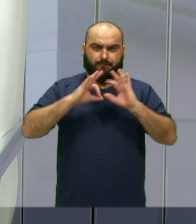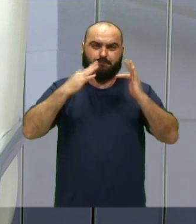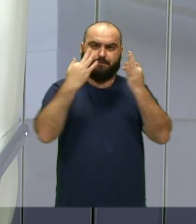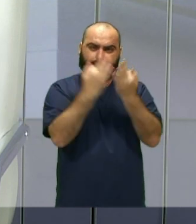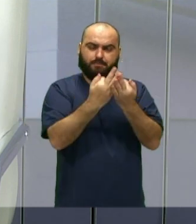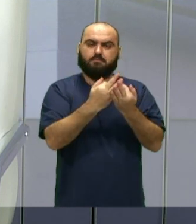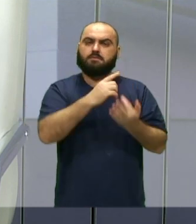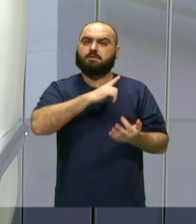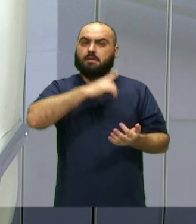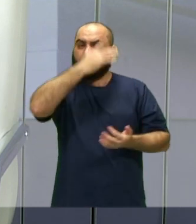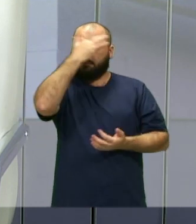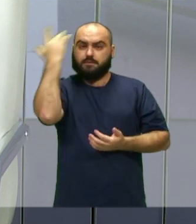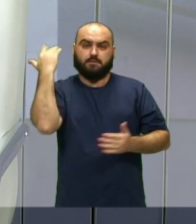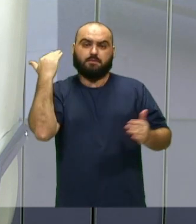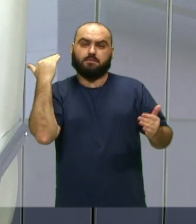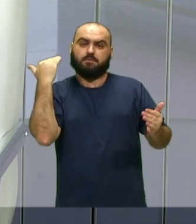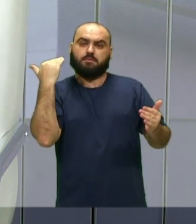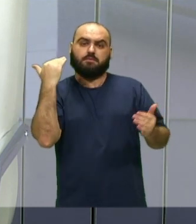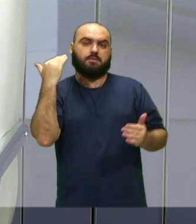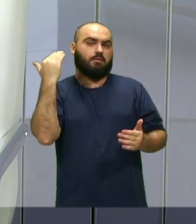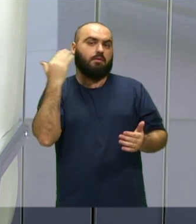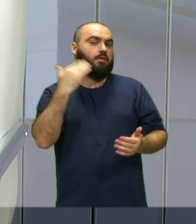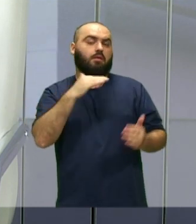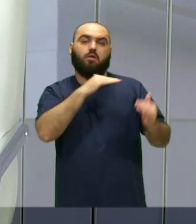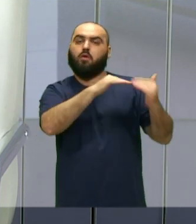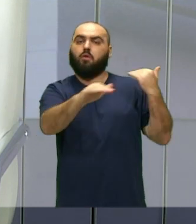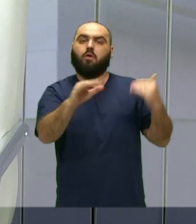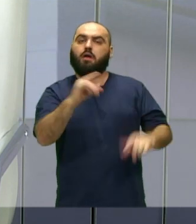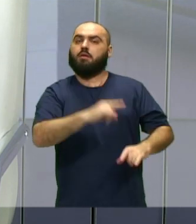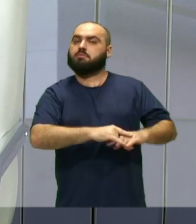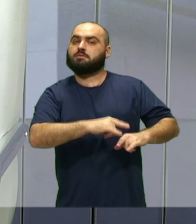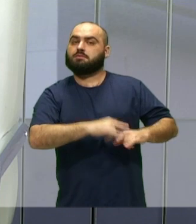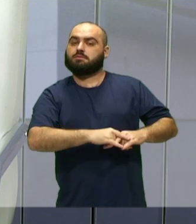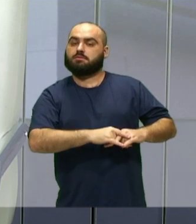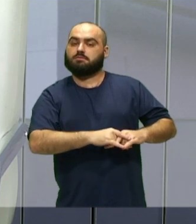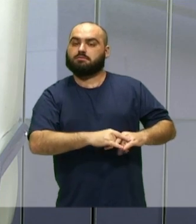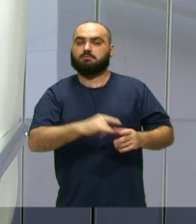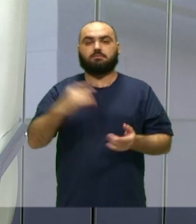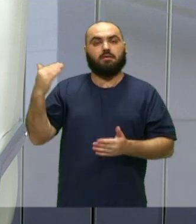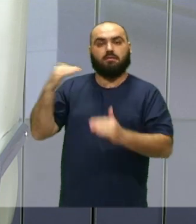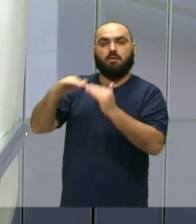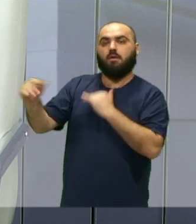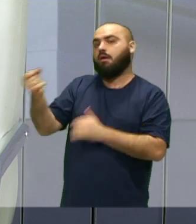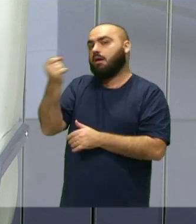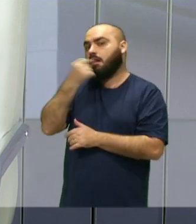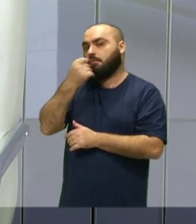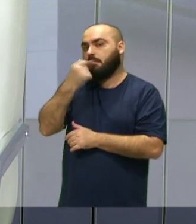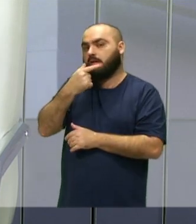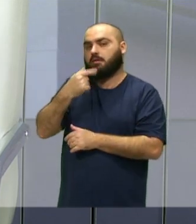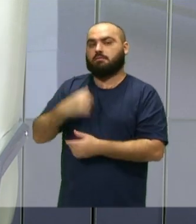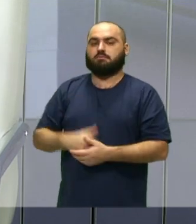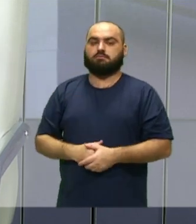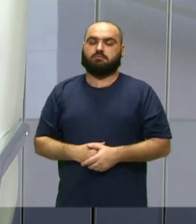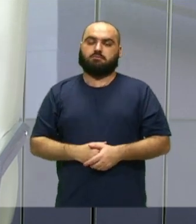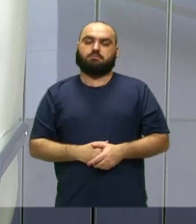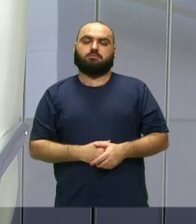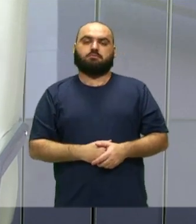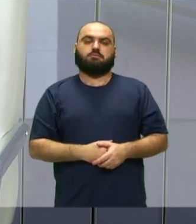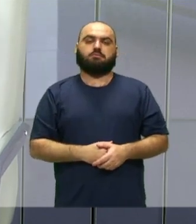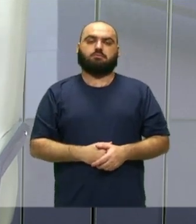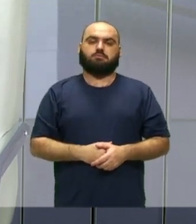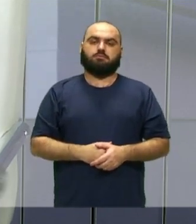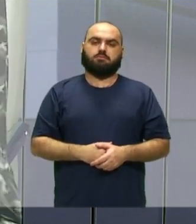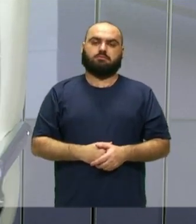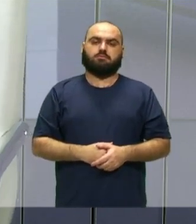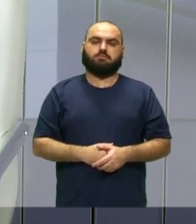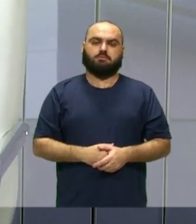encontrar pessoas que são contrárias até o uso da camisinha, até o uso do anticoncepcional, se apega muito na letra